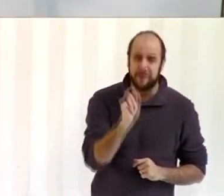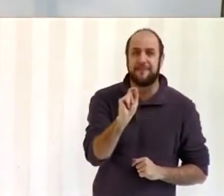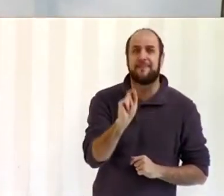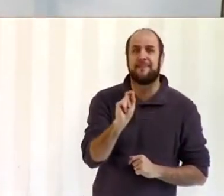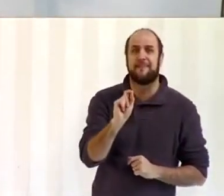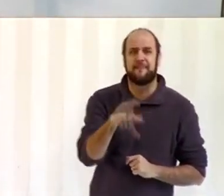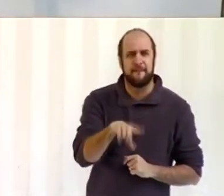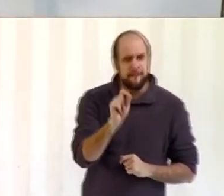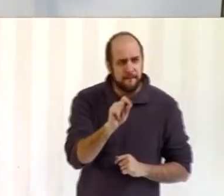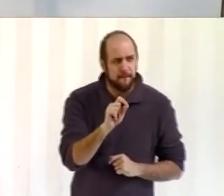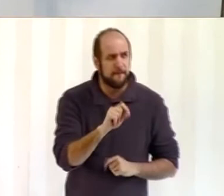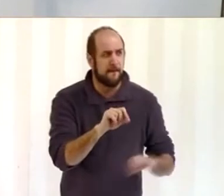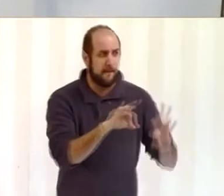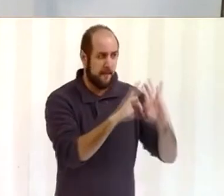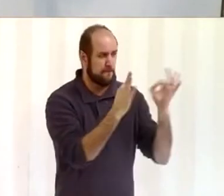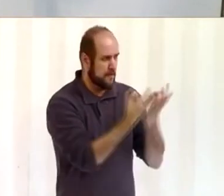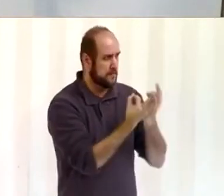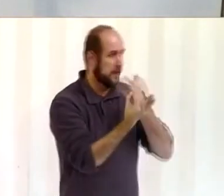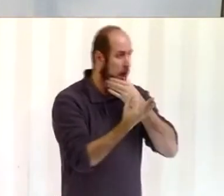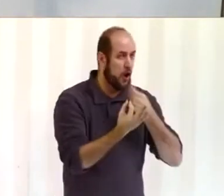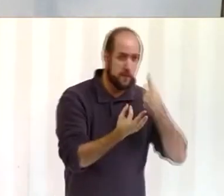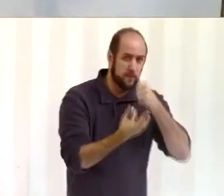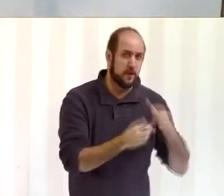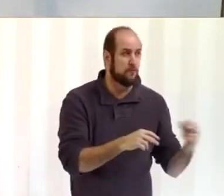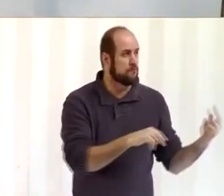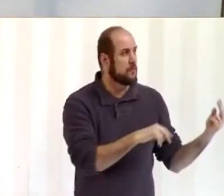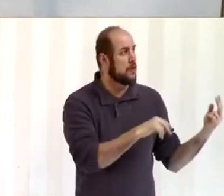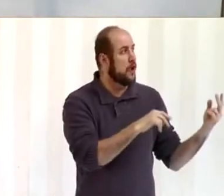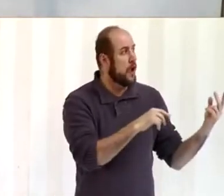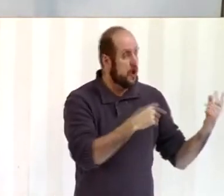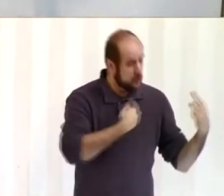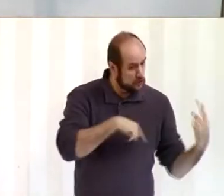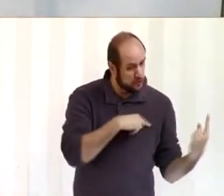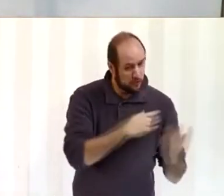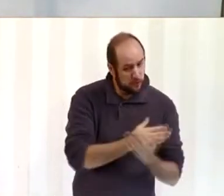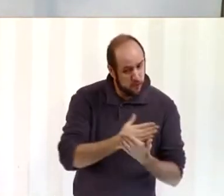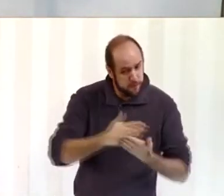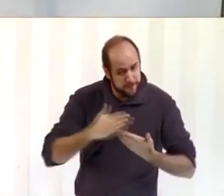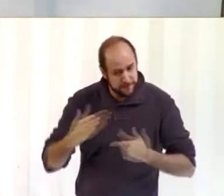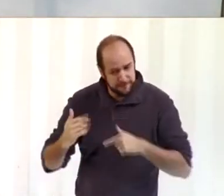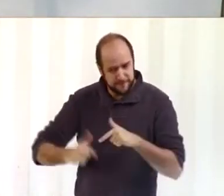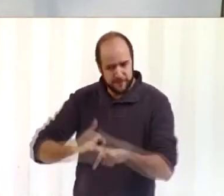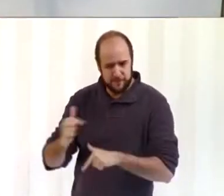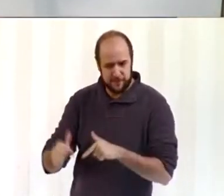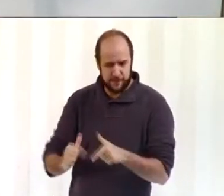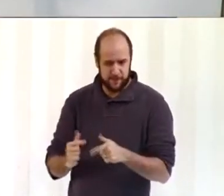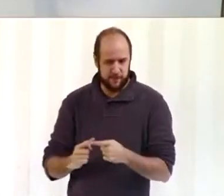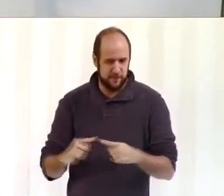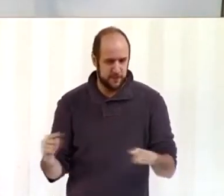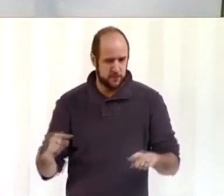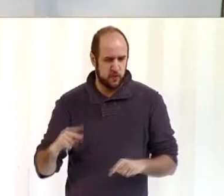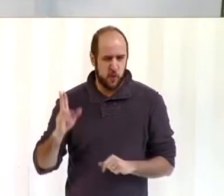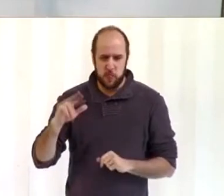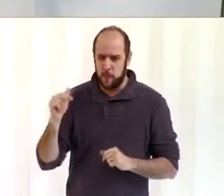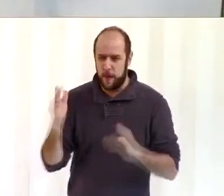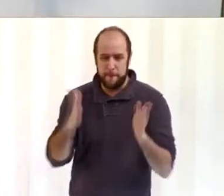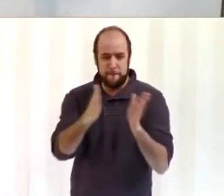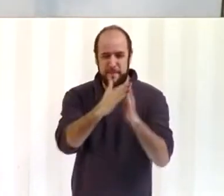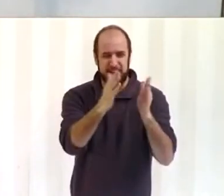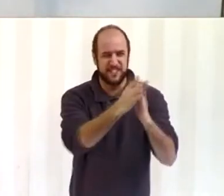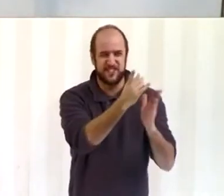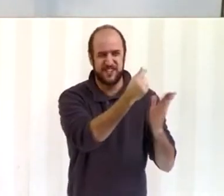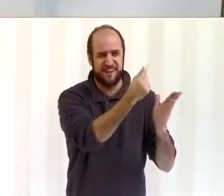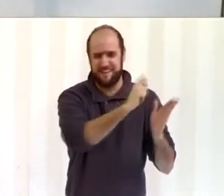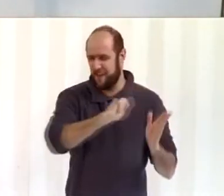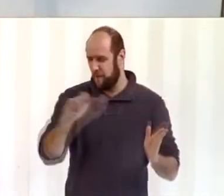seguinte: querida, nós vamos começar um ministério, mas nós nunca vamos pedir dinheiro para